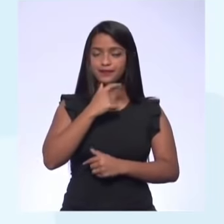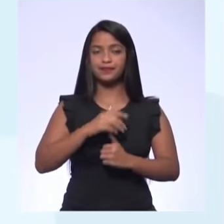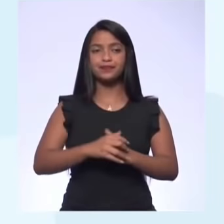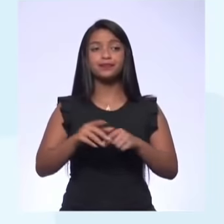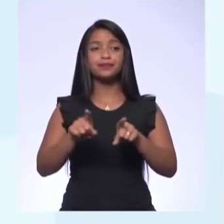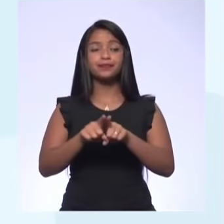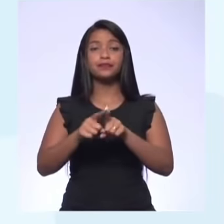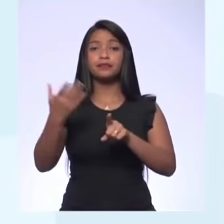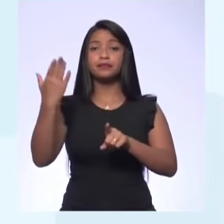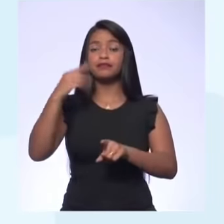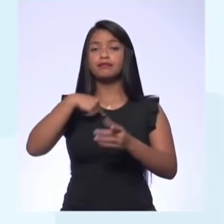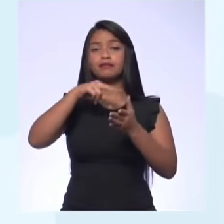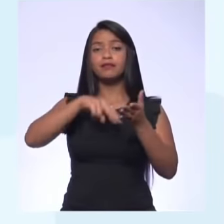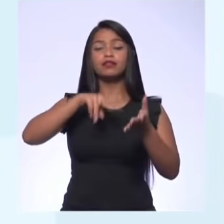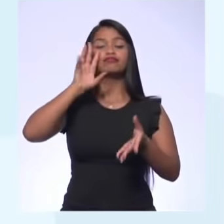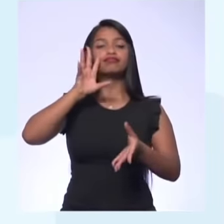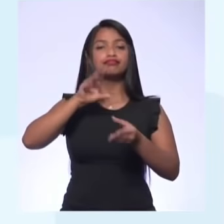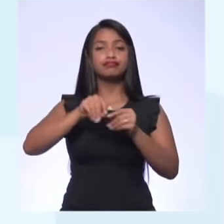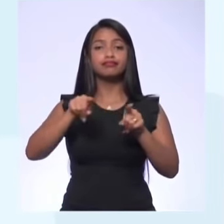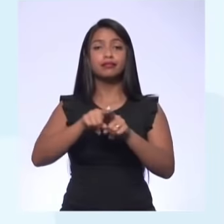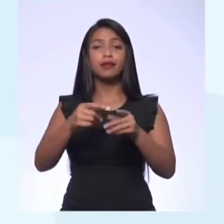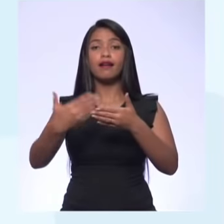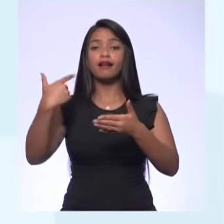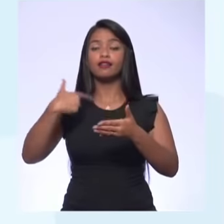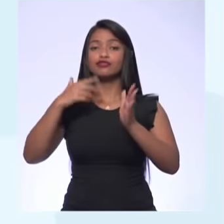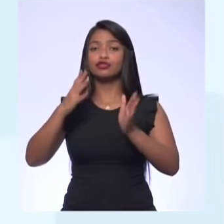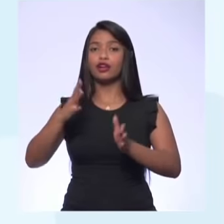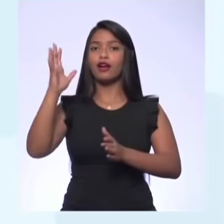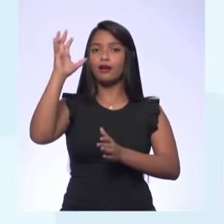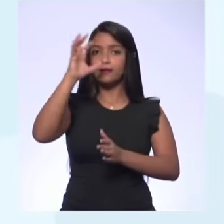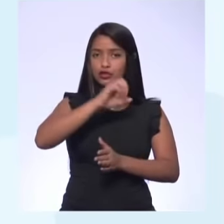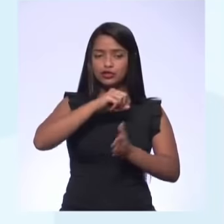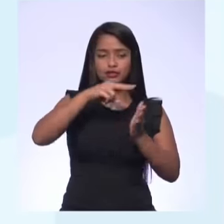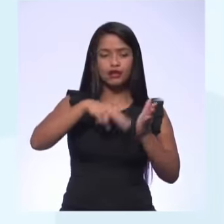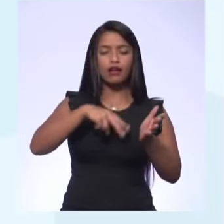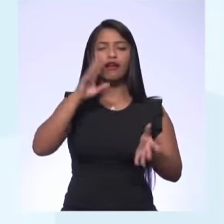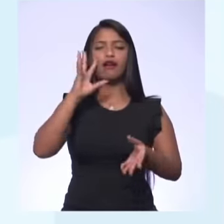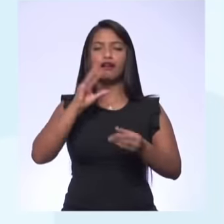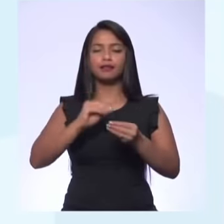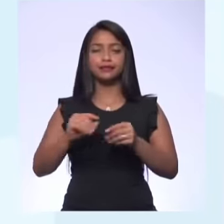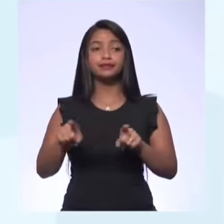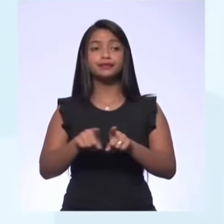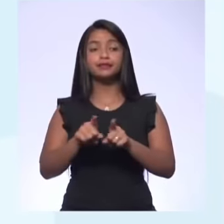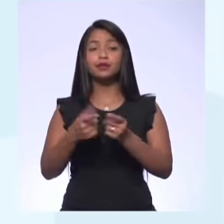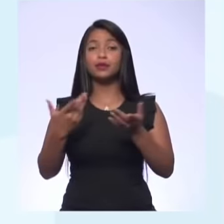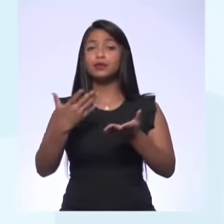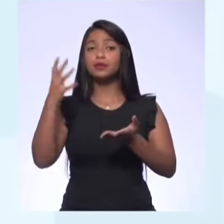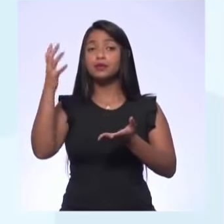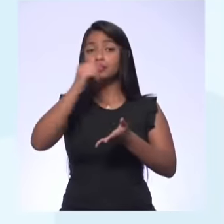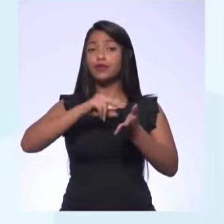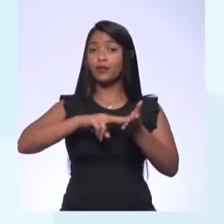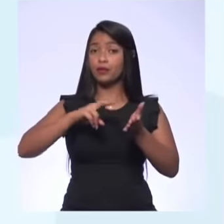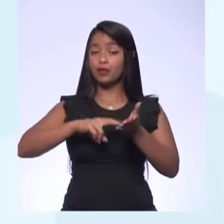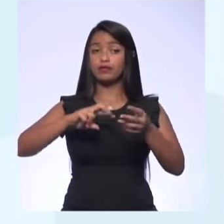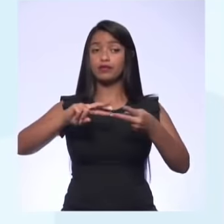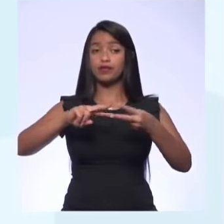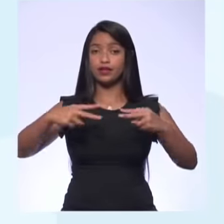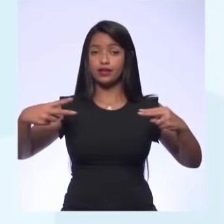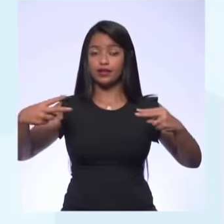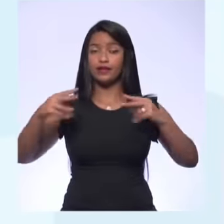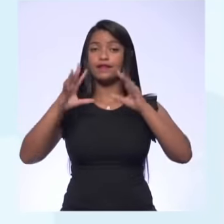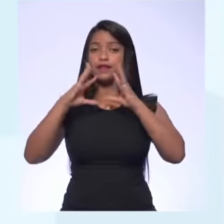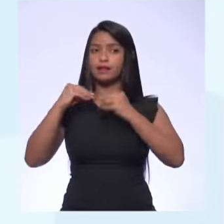anterior. Isso, vocabulário DNA, Generic Inheritance, herança genética, Long Answers. E